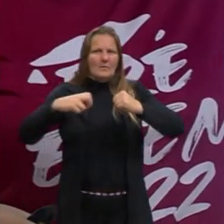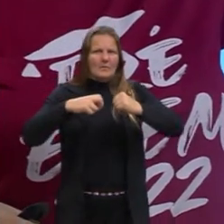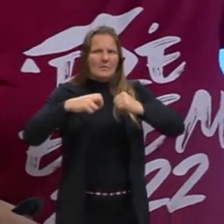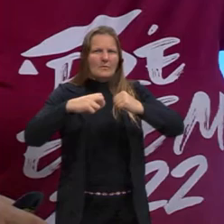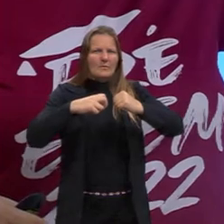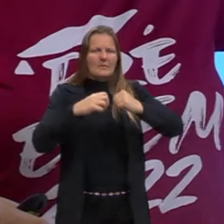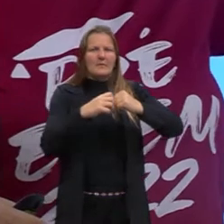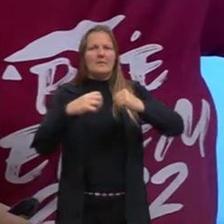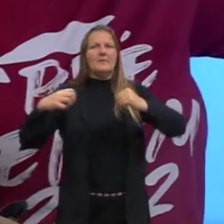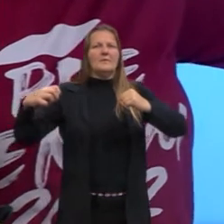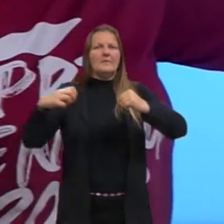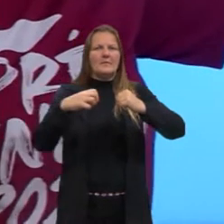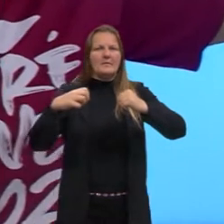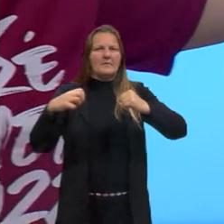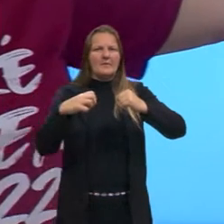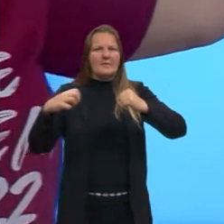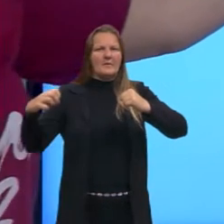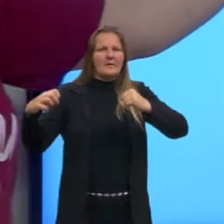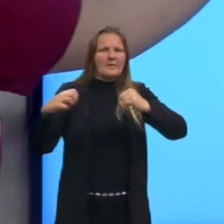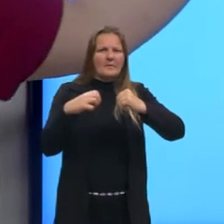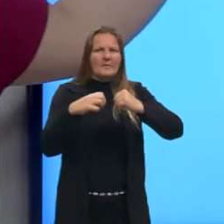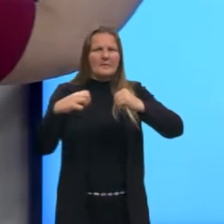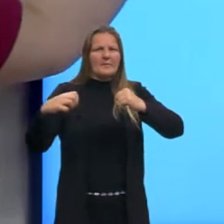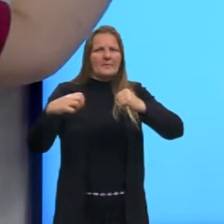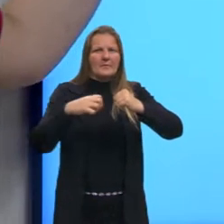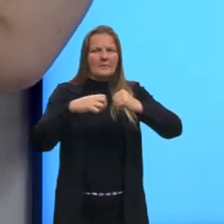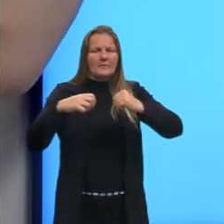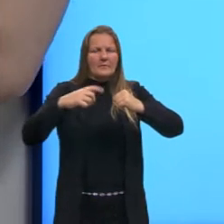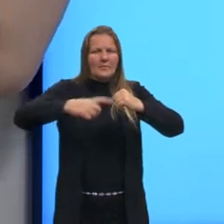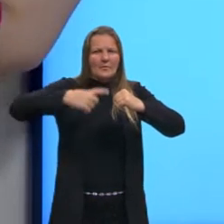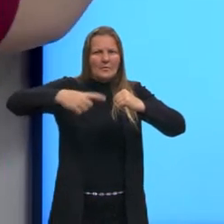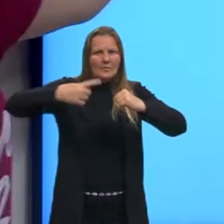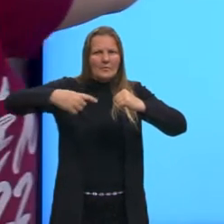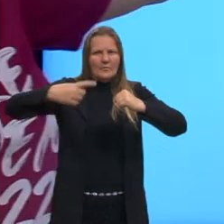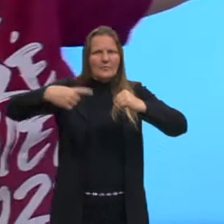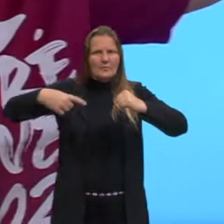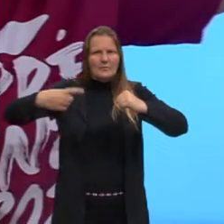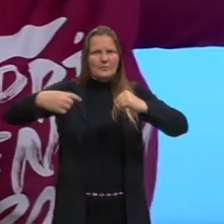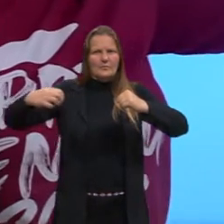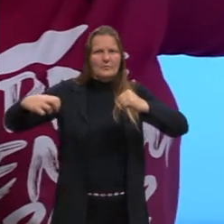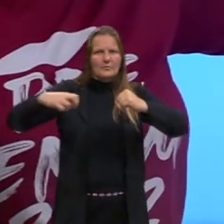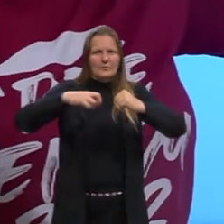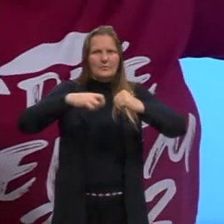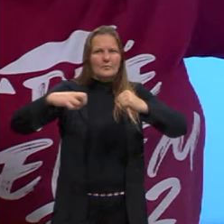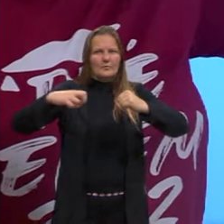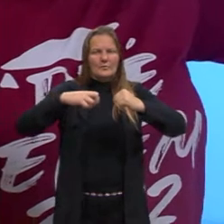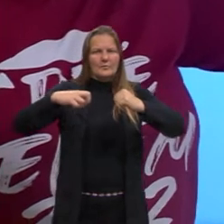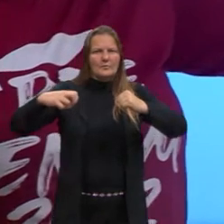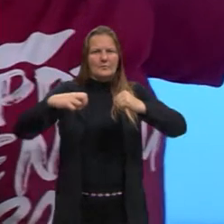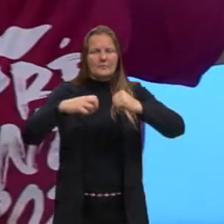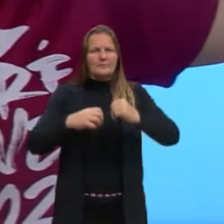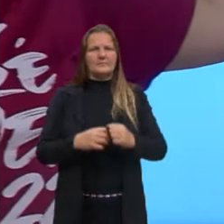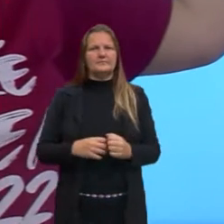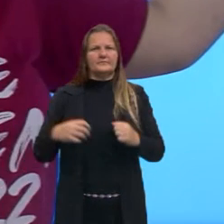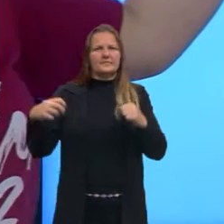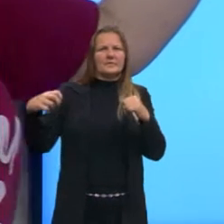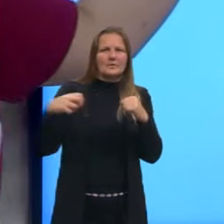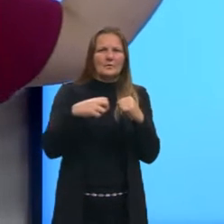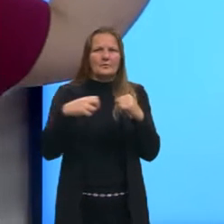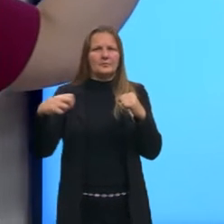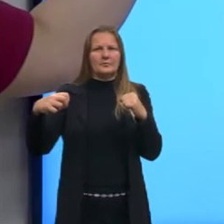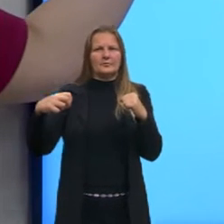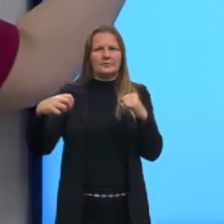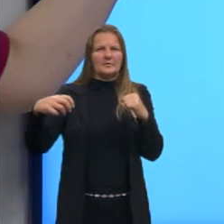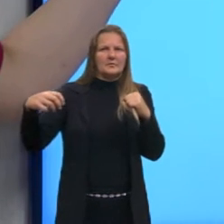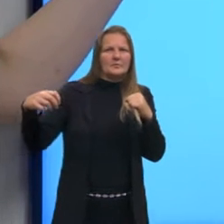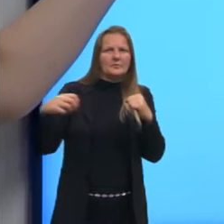final e muitas vezes ela consegue voltar, né? Só que, claro, esse movimento ele se dissipa, né? Então, quando ele está voltando, ele acaba